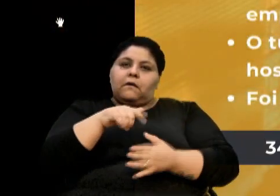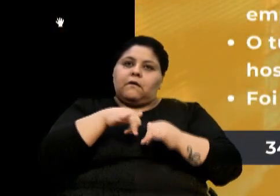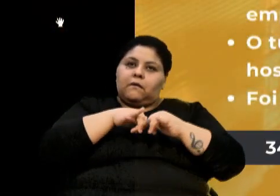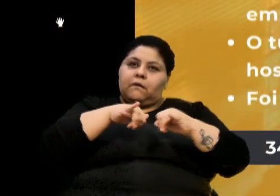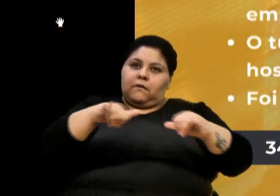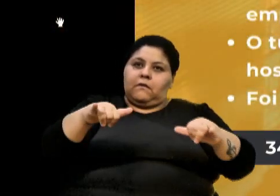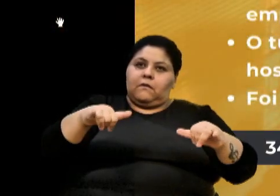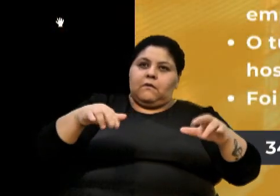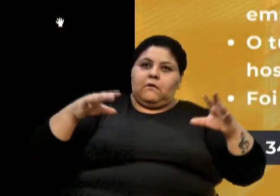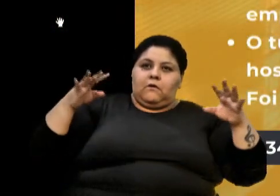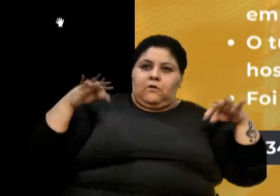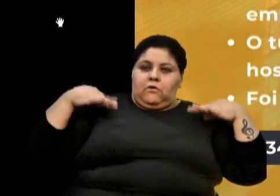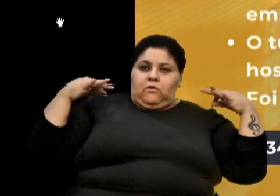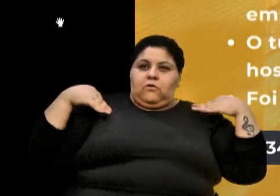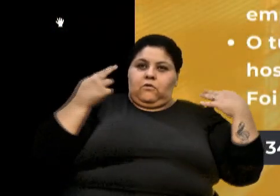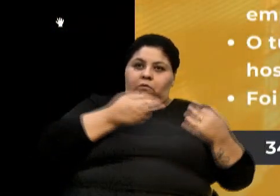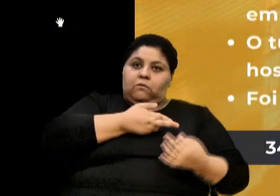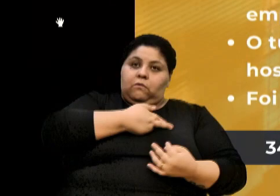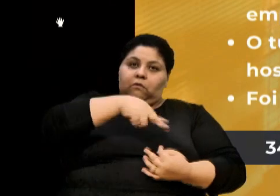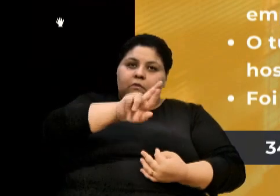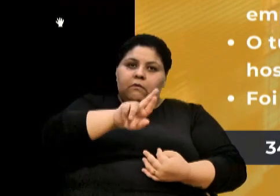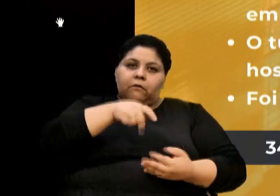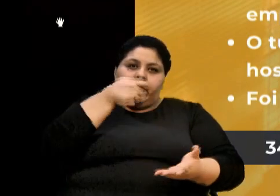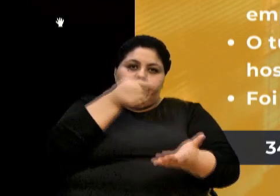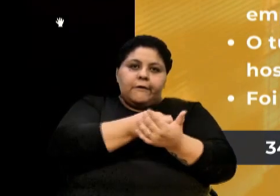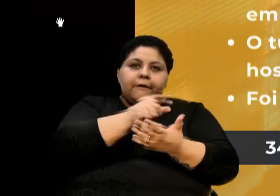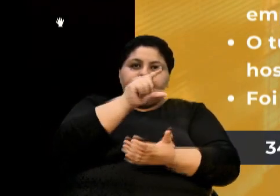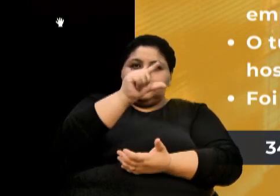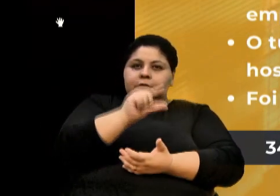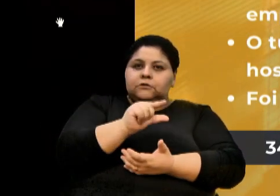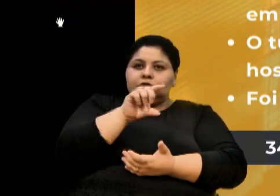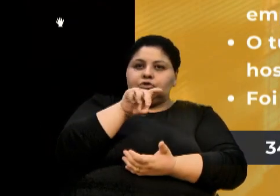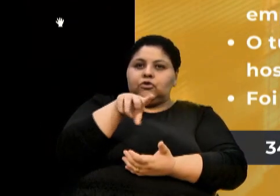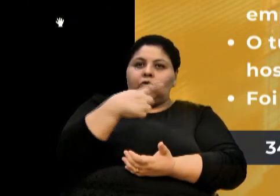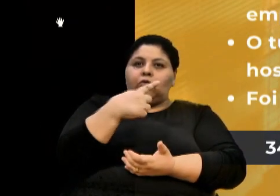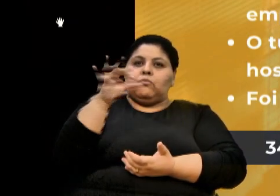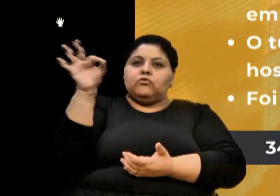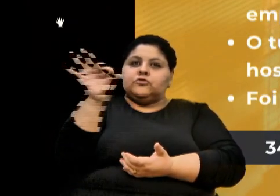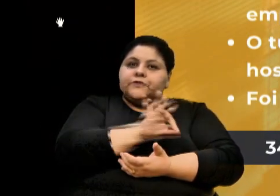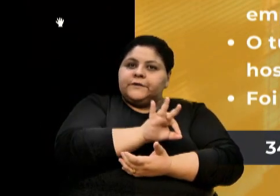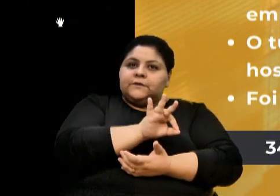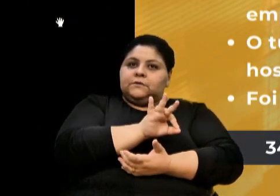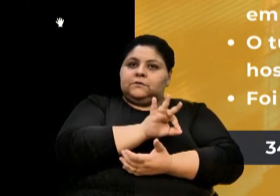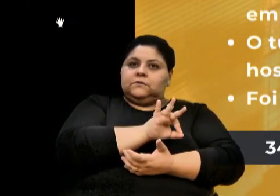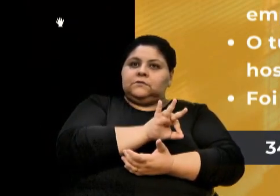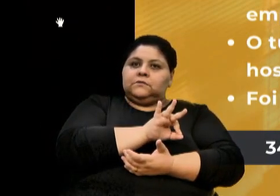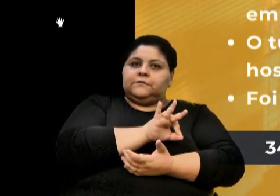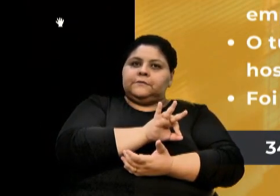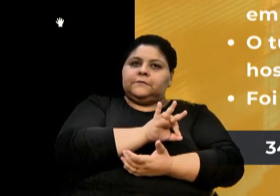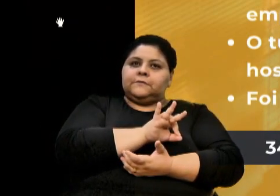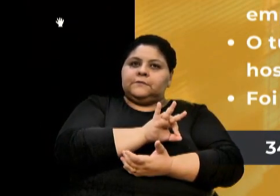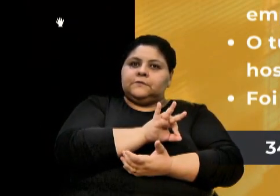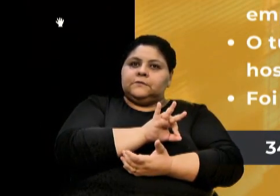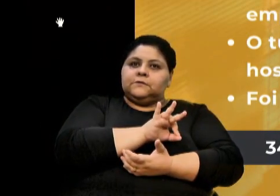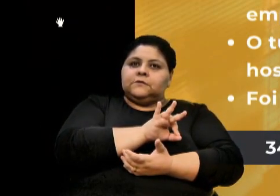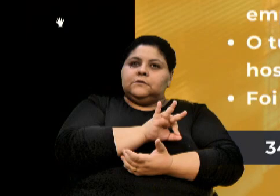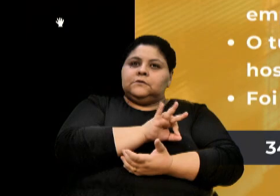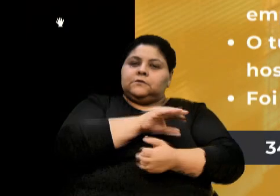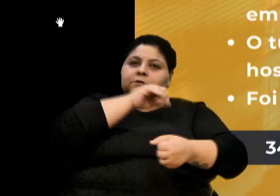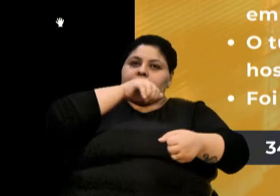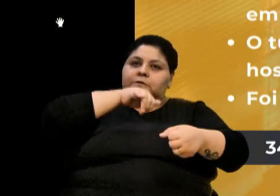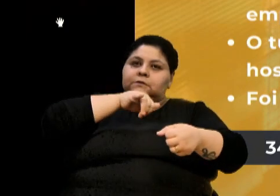representando só 1% das viagens mais importantes para o faturamento dos empresários ouvidos pela FEComércio. Aqui tem uma